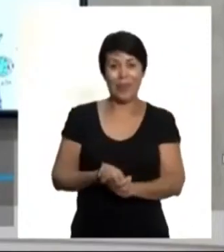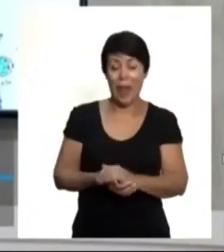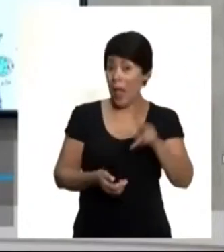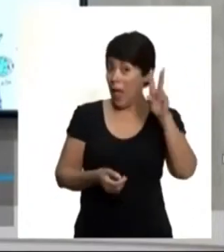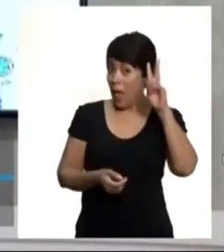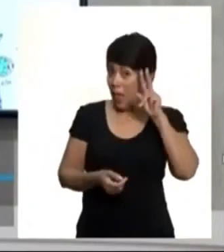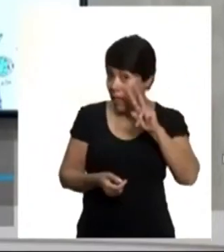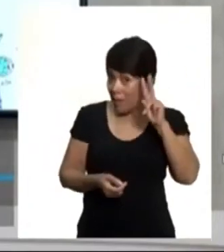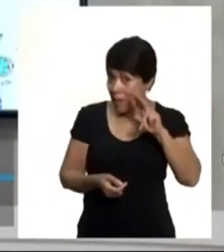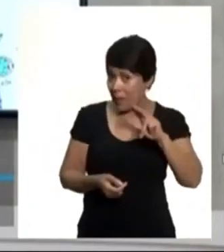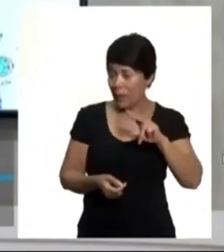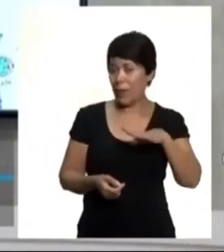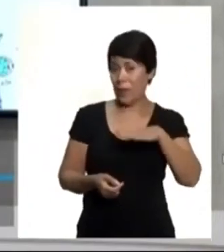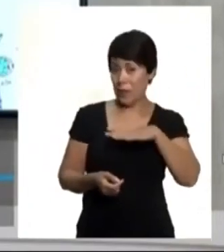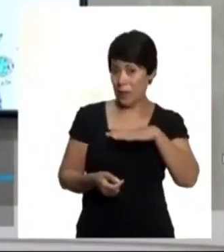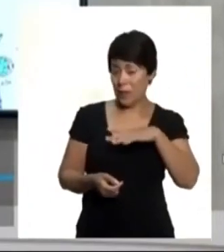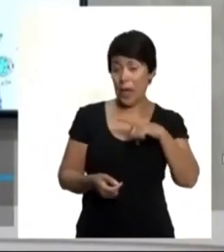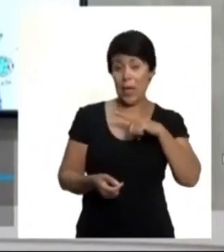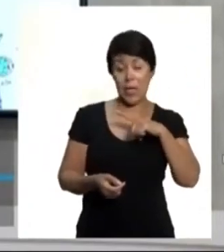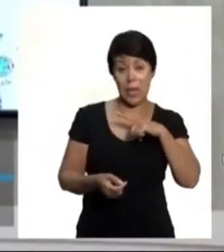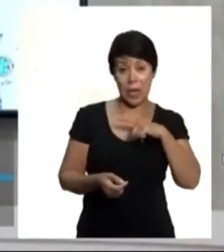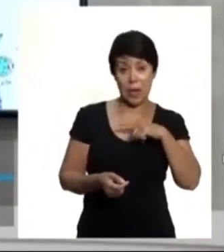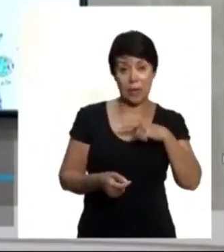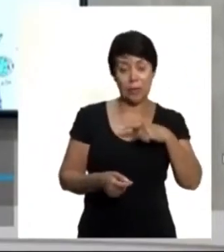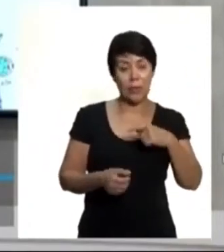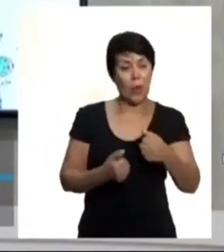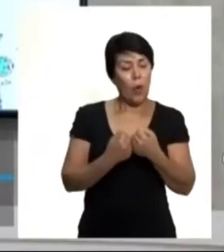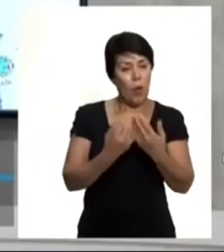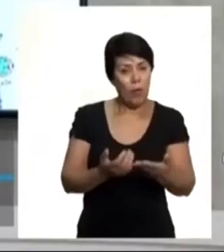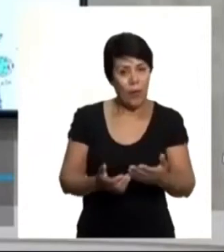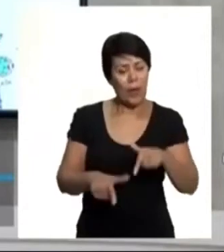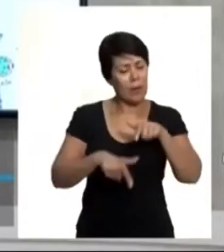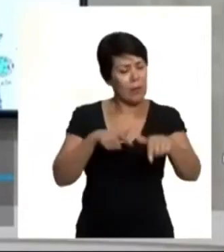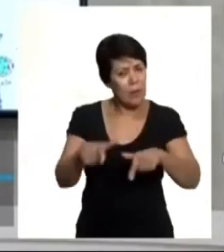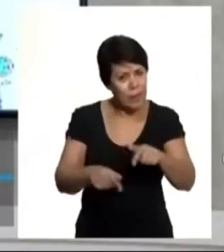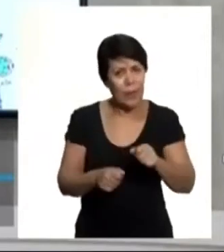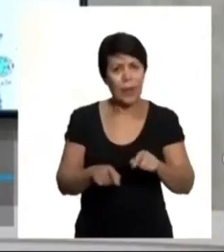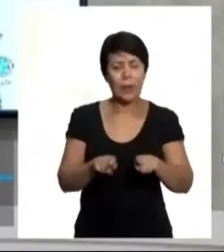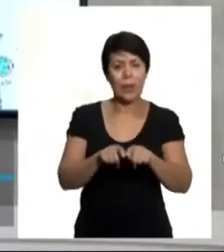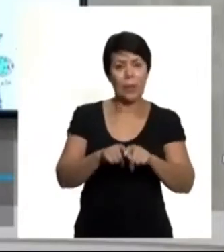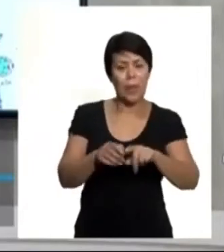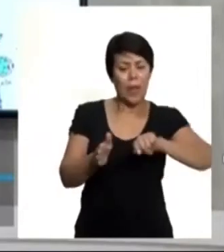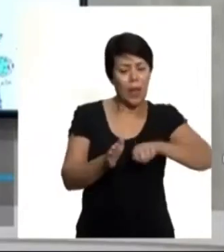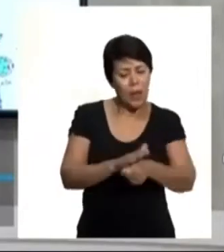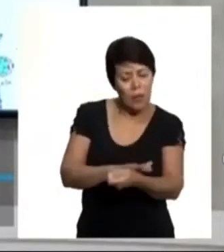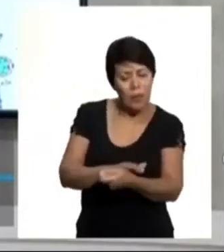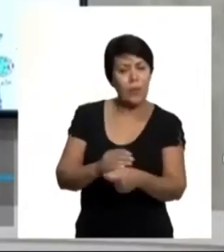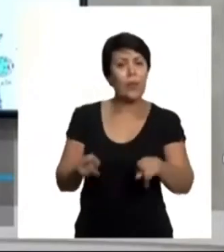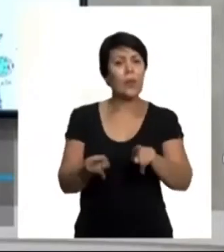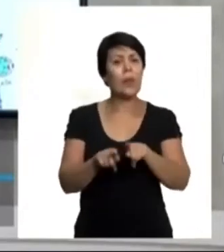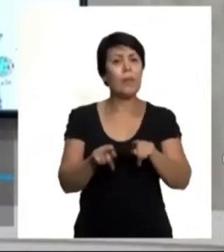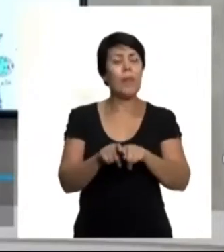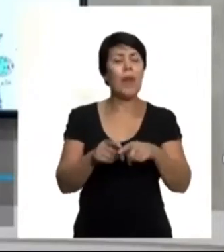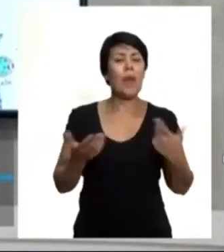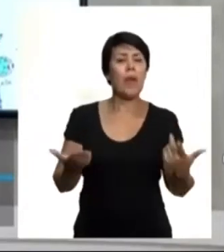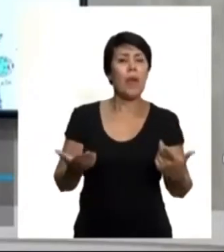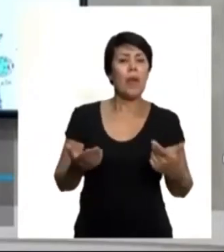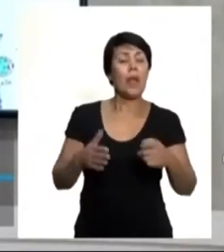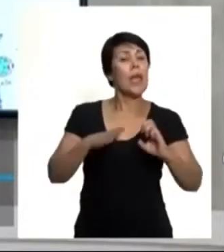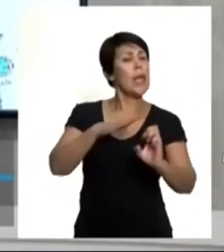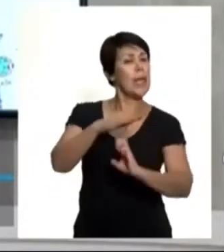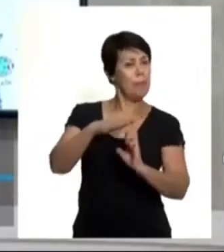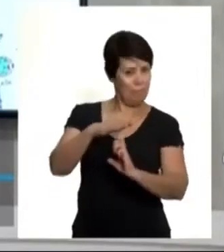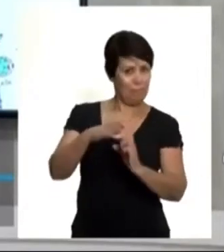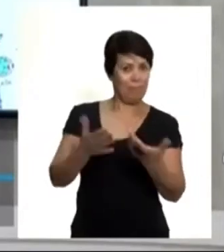metrópoles costumam concentrar serviços, costumam concentrar investimentos, costumam concentrar